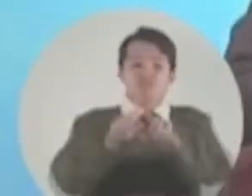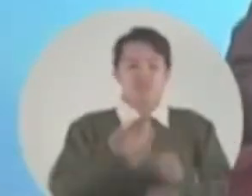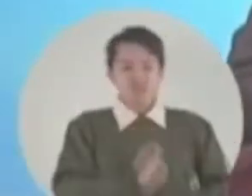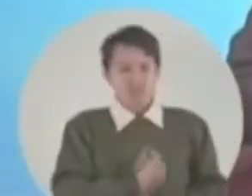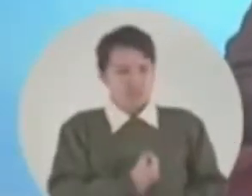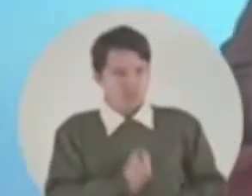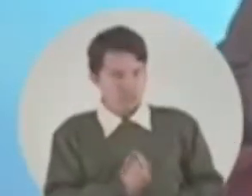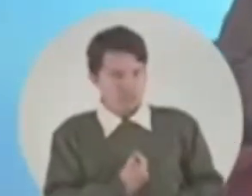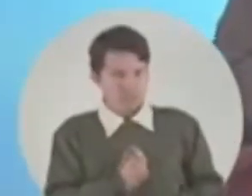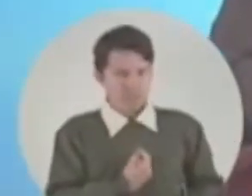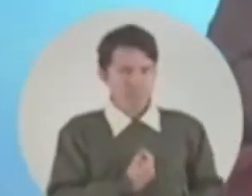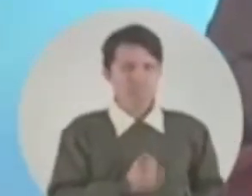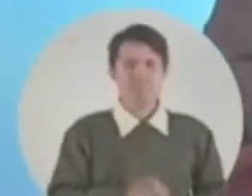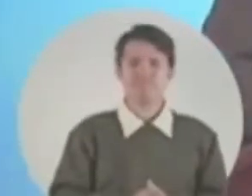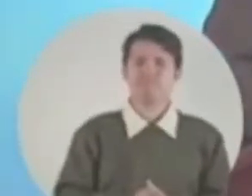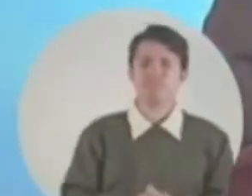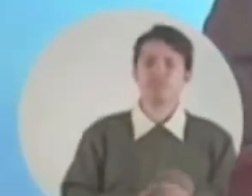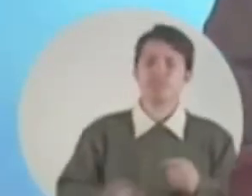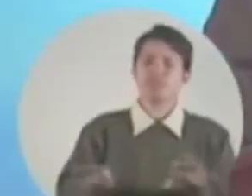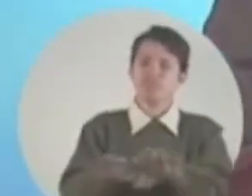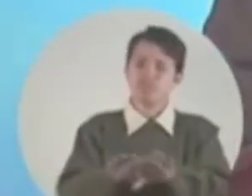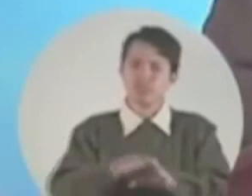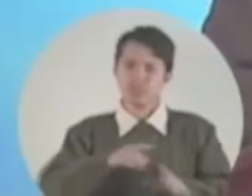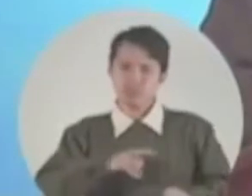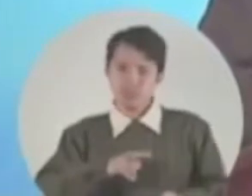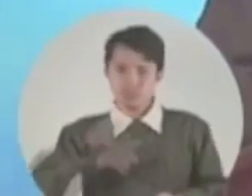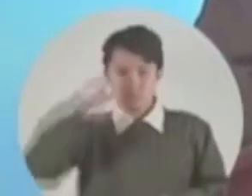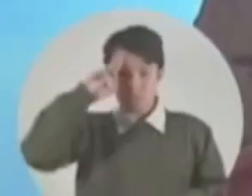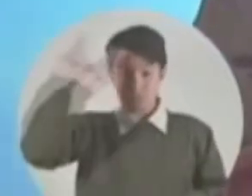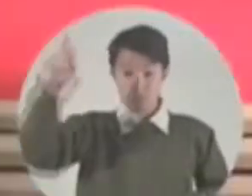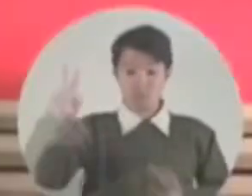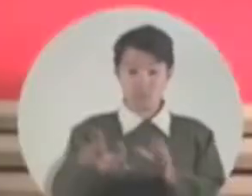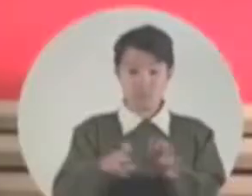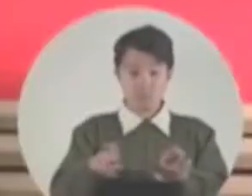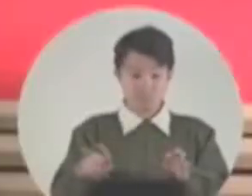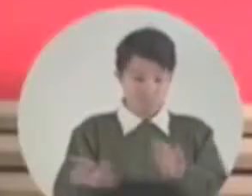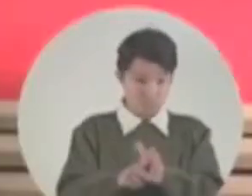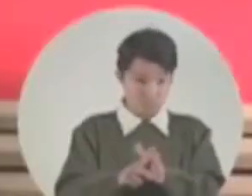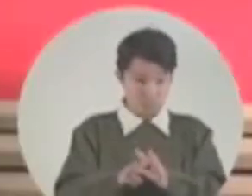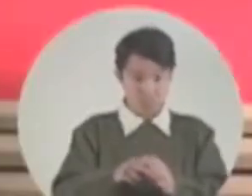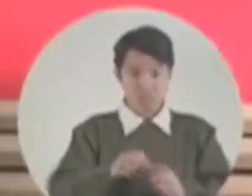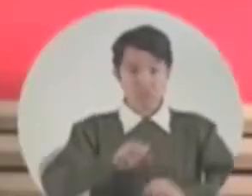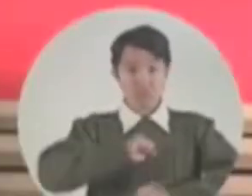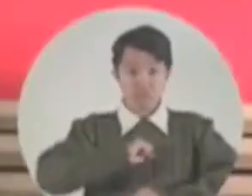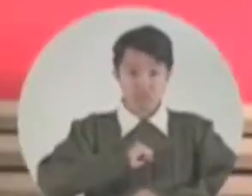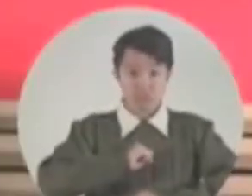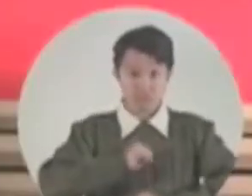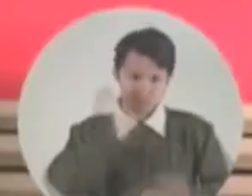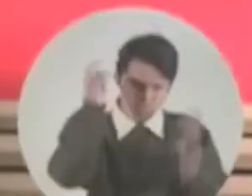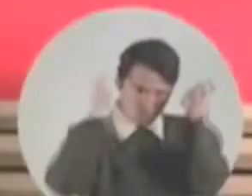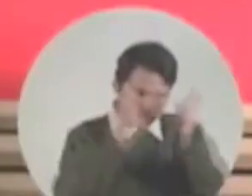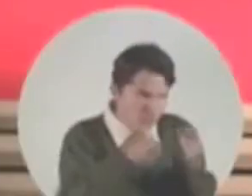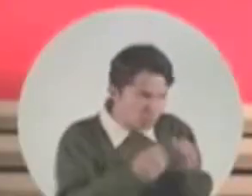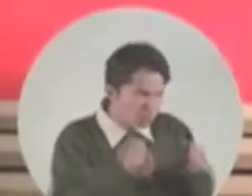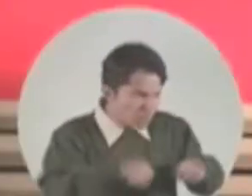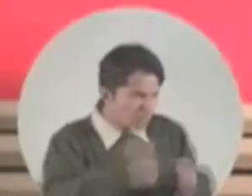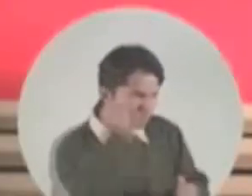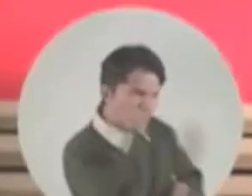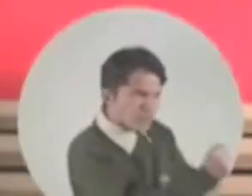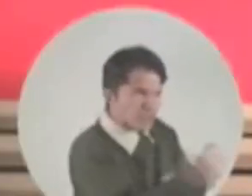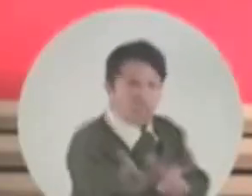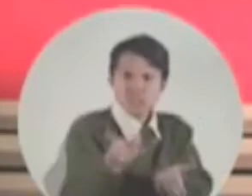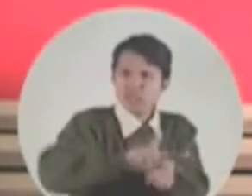ver Lázaro, a quem ele ressuscitara dos mortos. E assim os chefes dos sacerdotes fizeram planos para matar